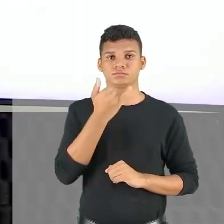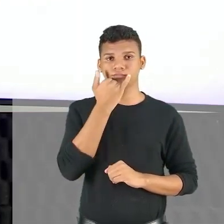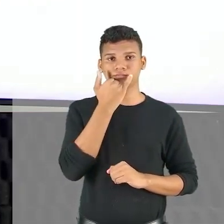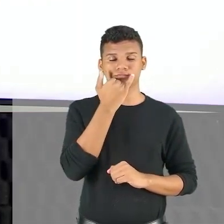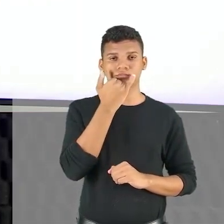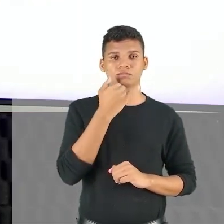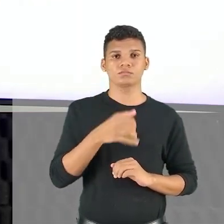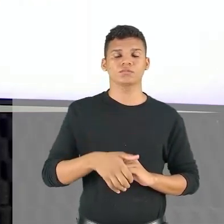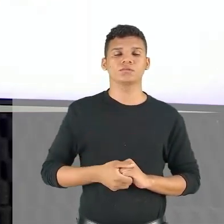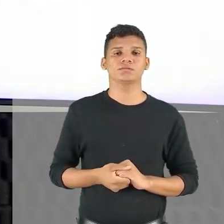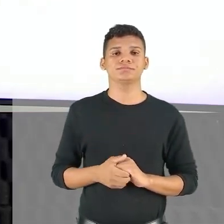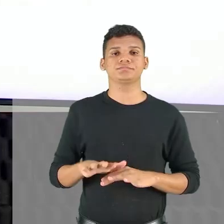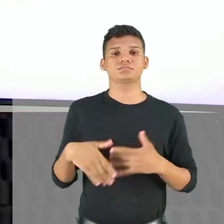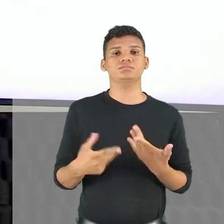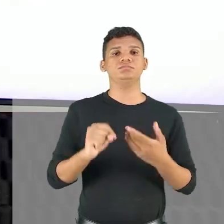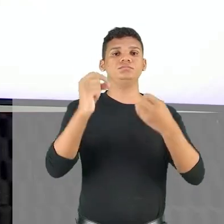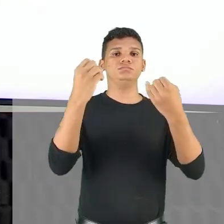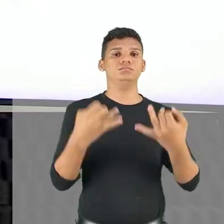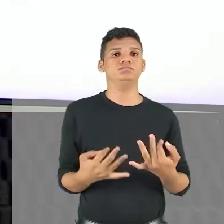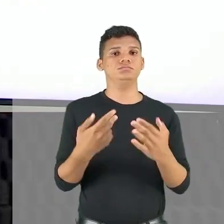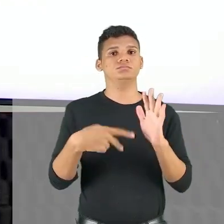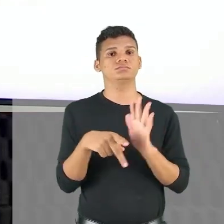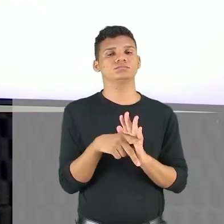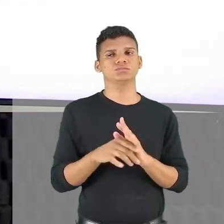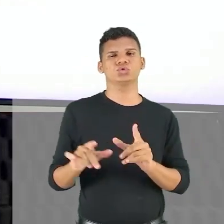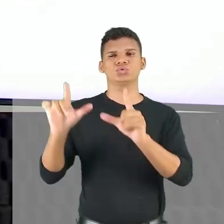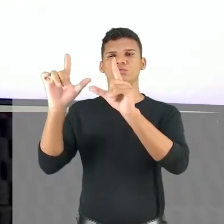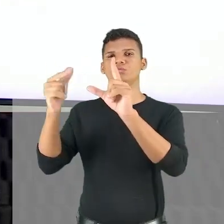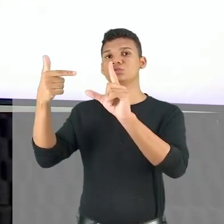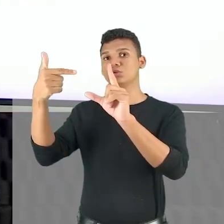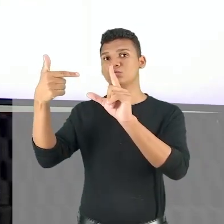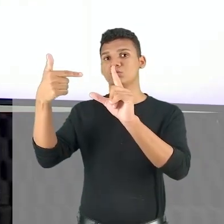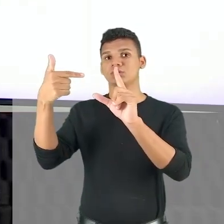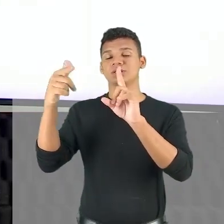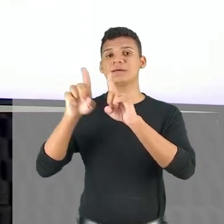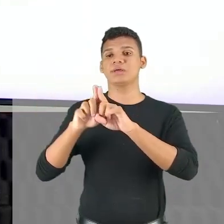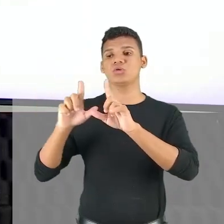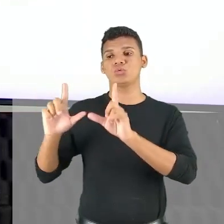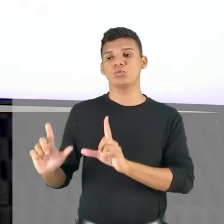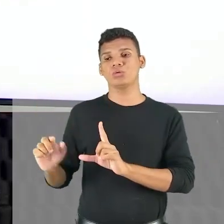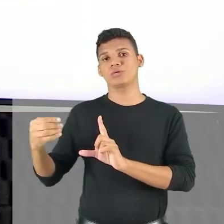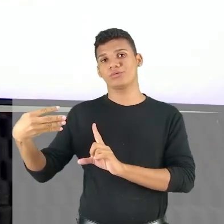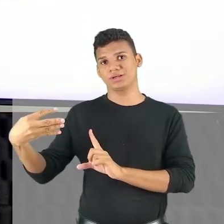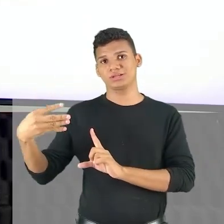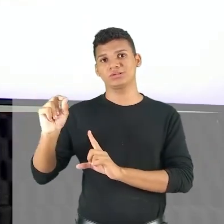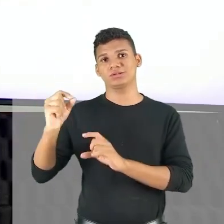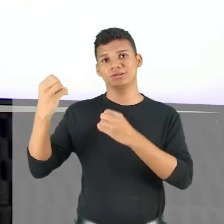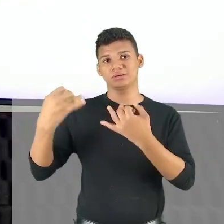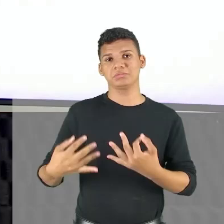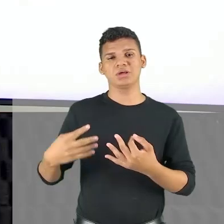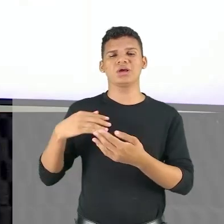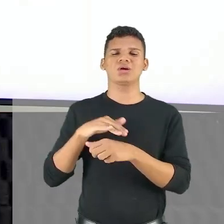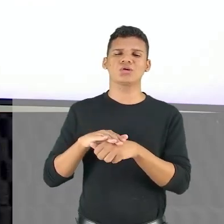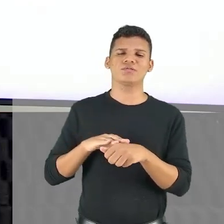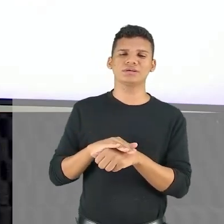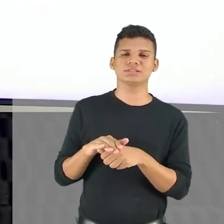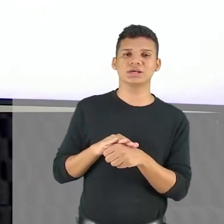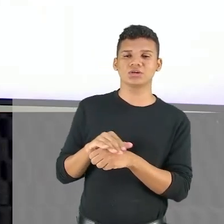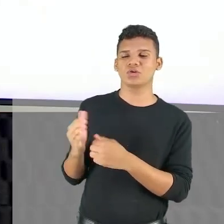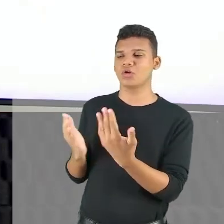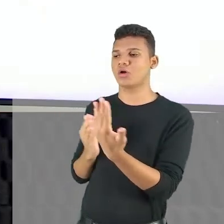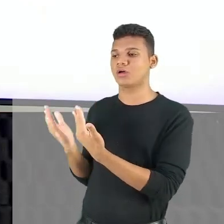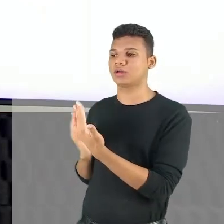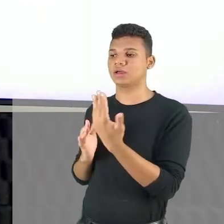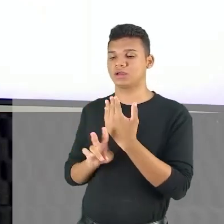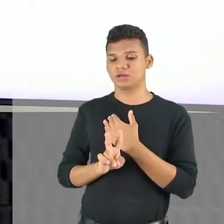Então, a relação entre as falas do segundo quadro e quarto quadro, né, onde estão conversando Mafalda e o